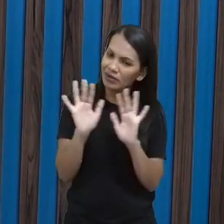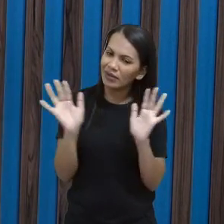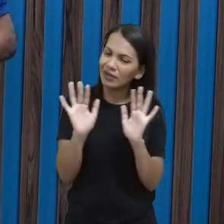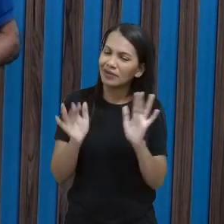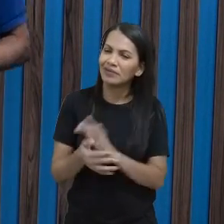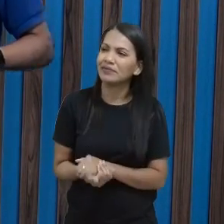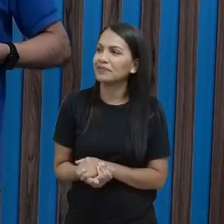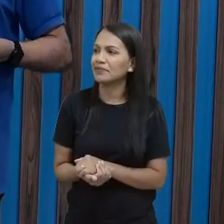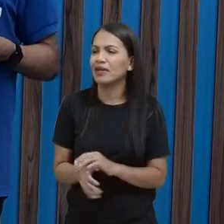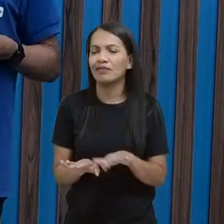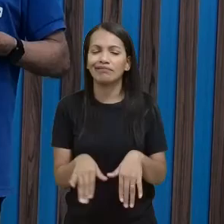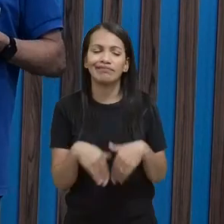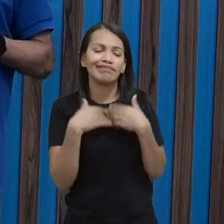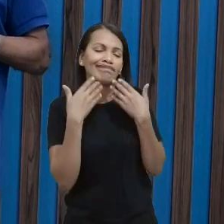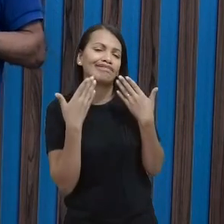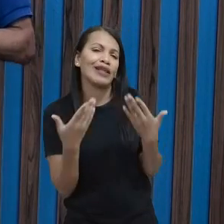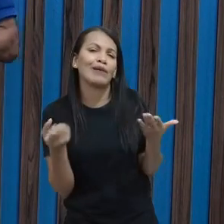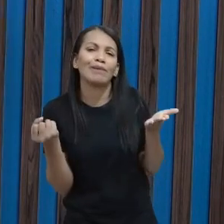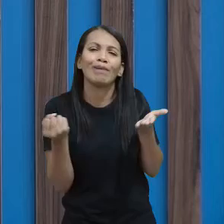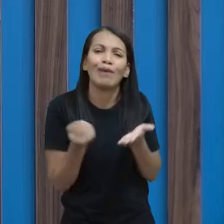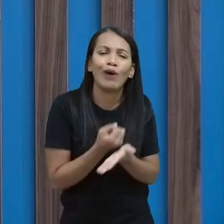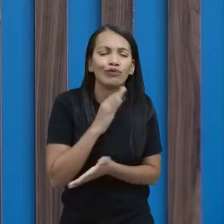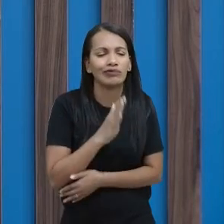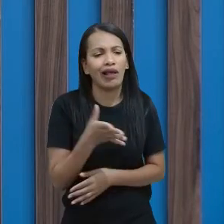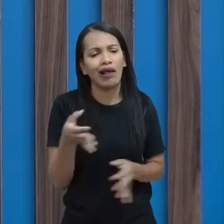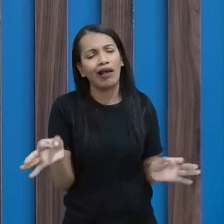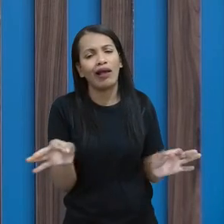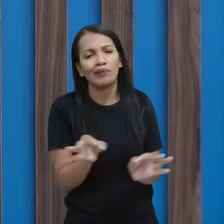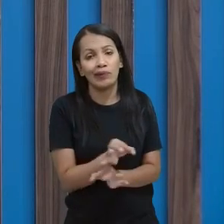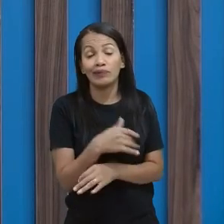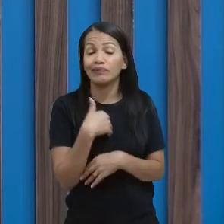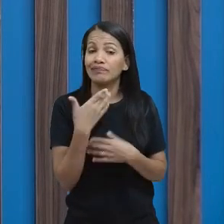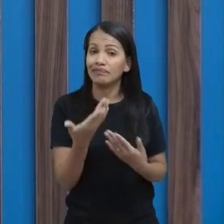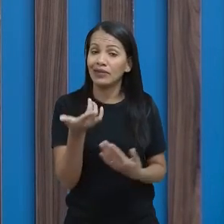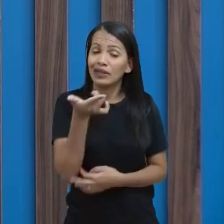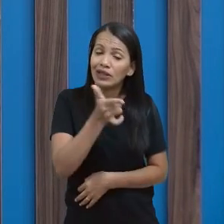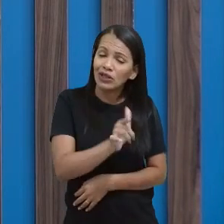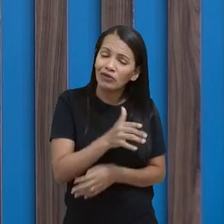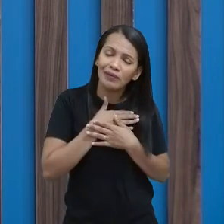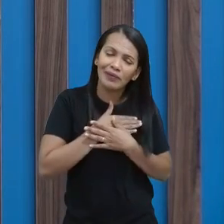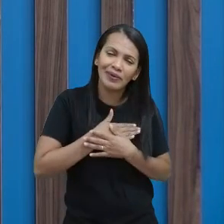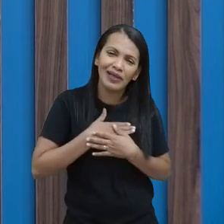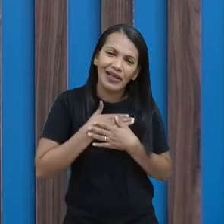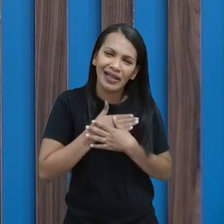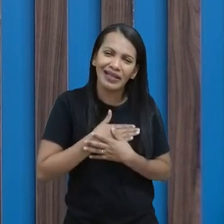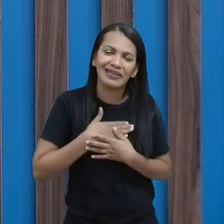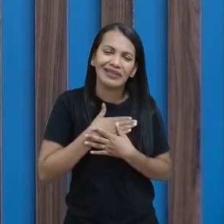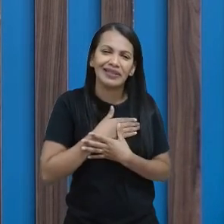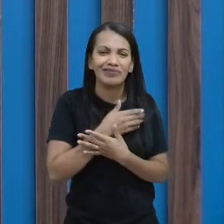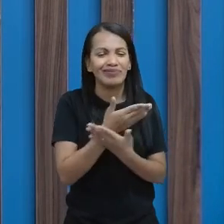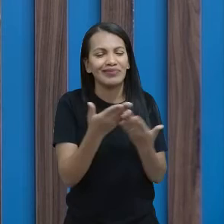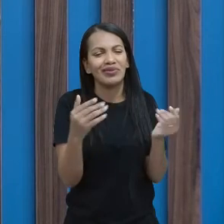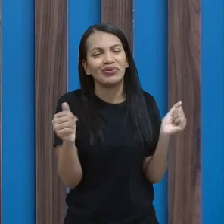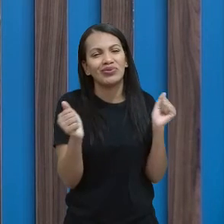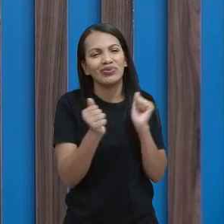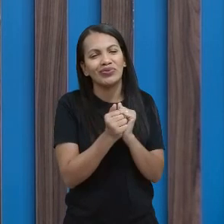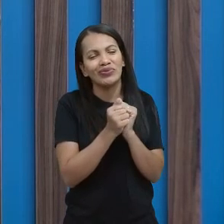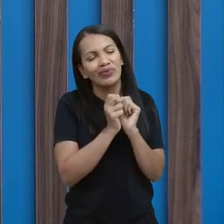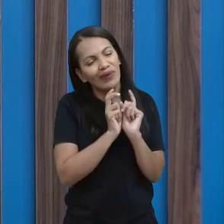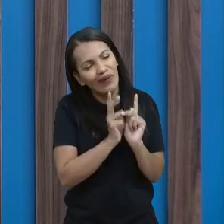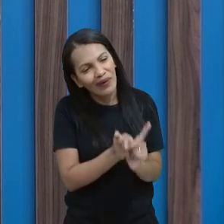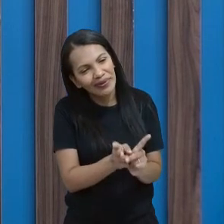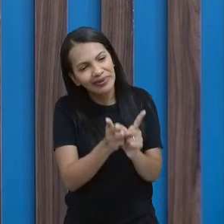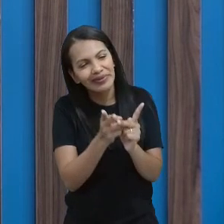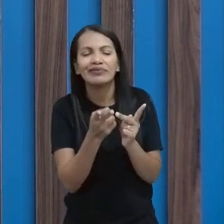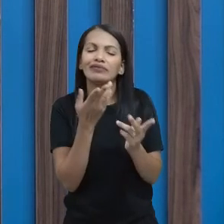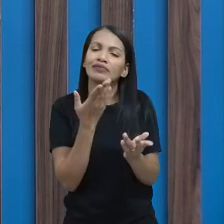aí. Eita, olha aí. Pessoal, mais uma vez um prazer estar com vocês. Continue